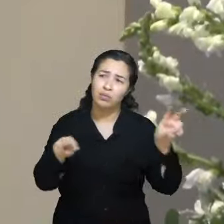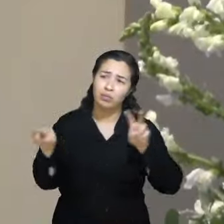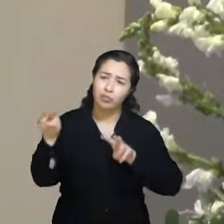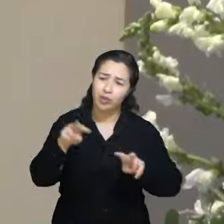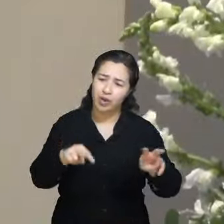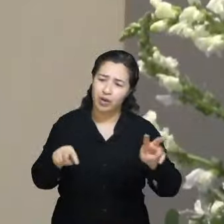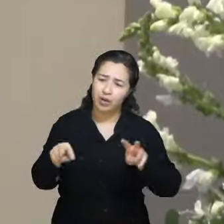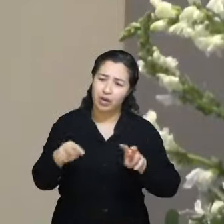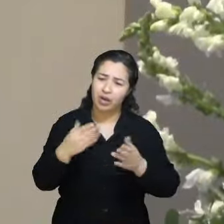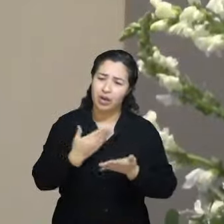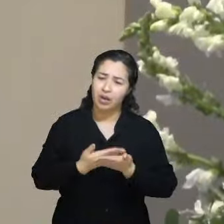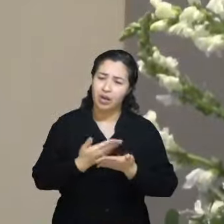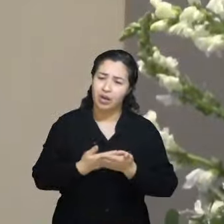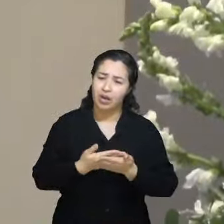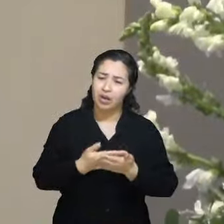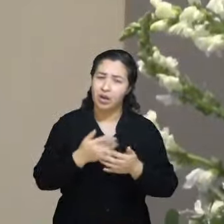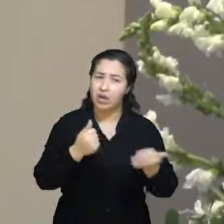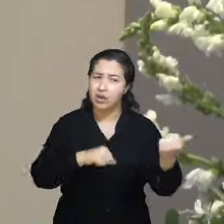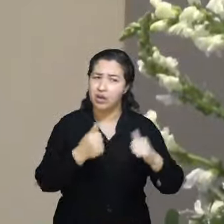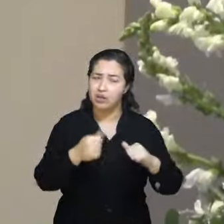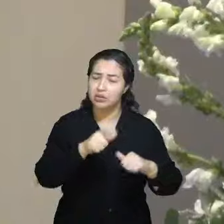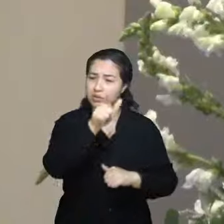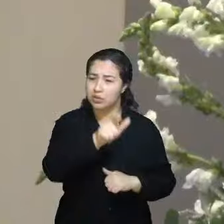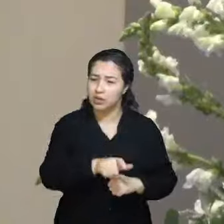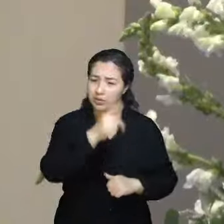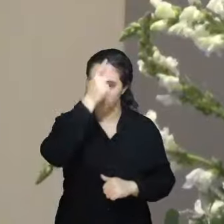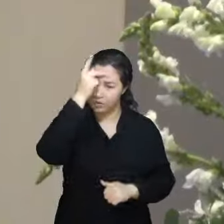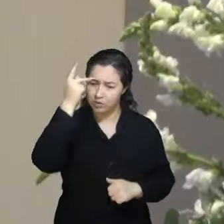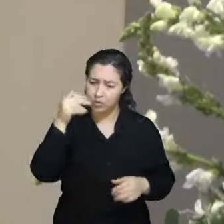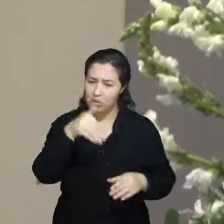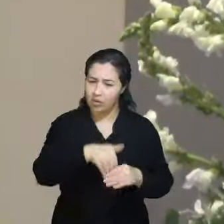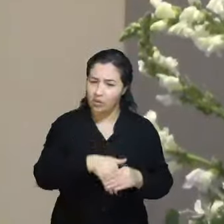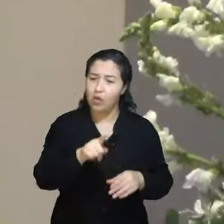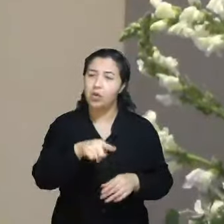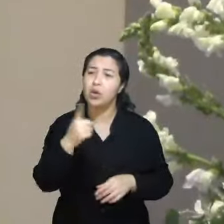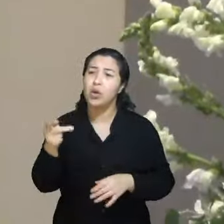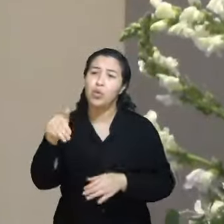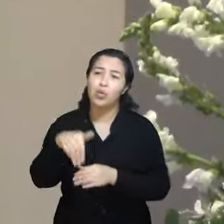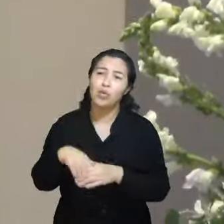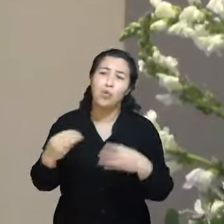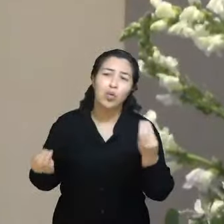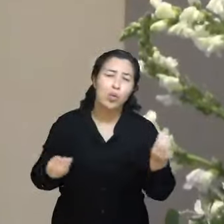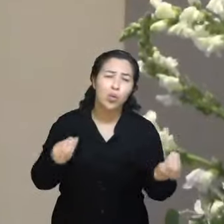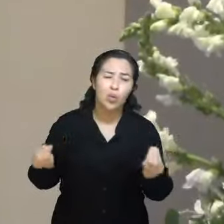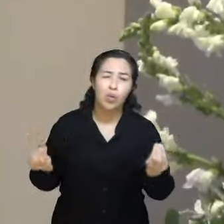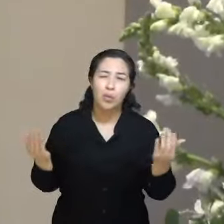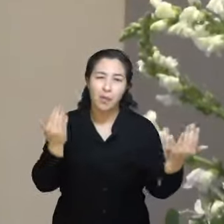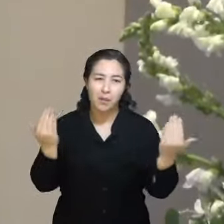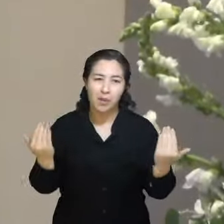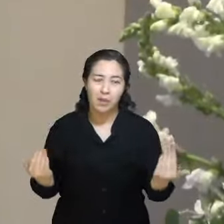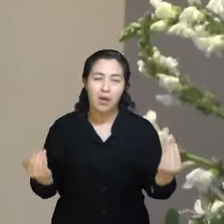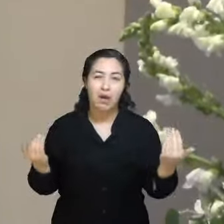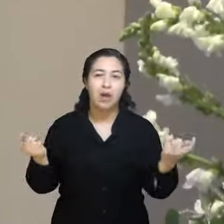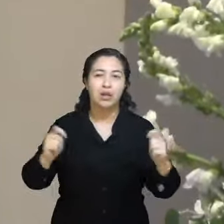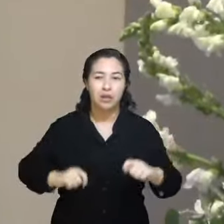candidato em disputa consideradas as possibilidades e capacidades em produzir as respostas